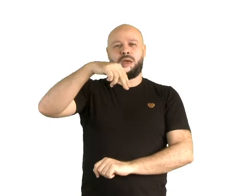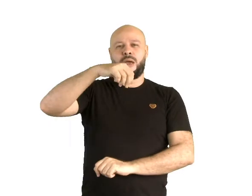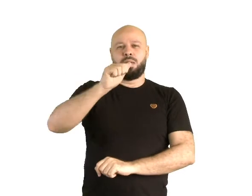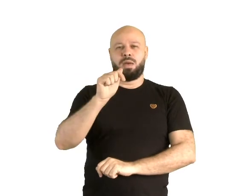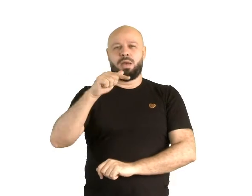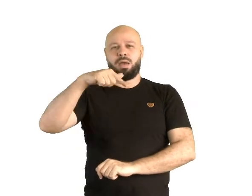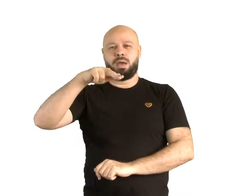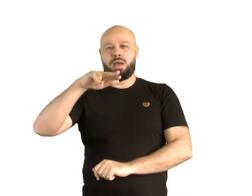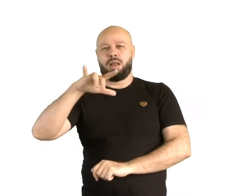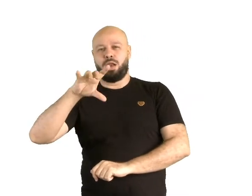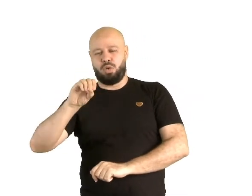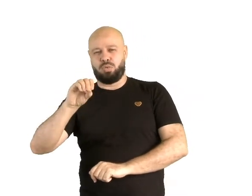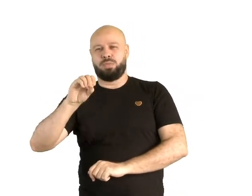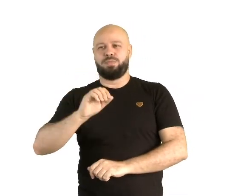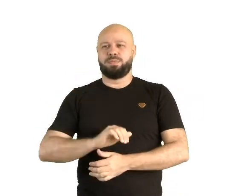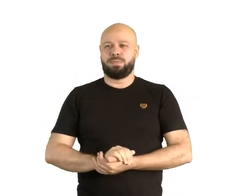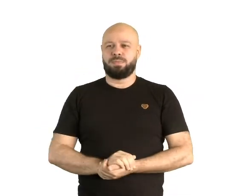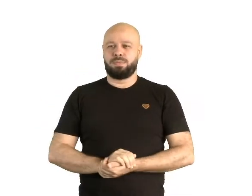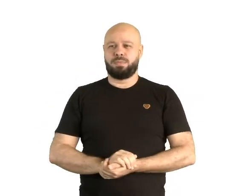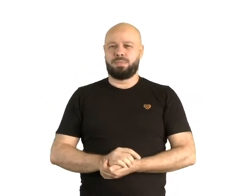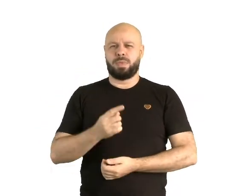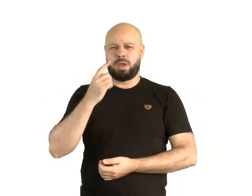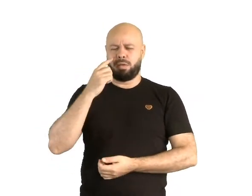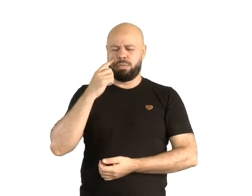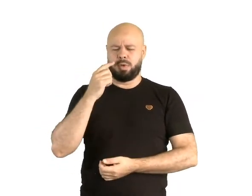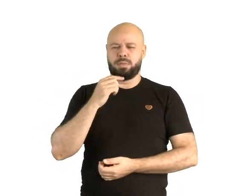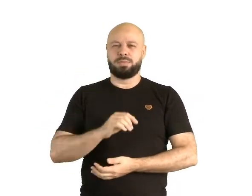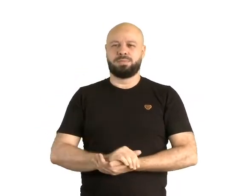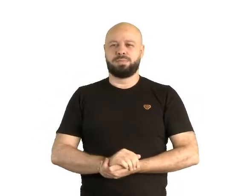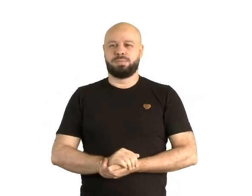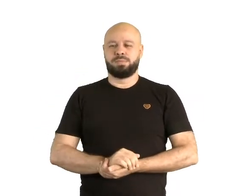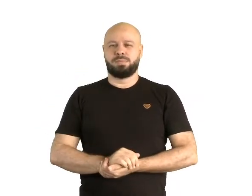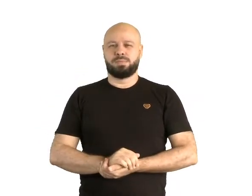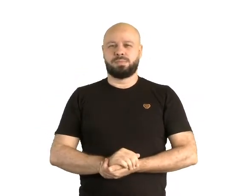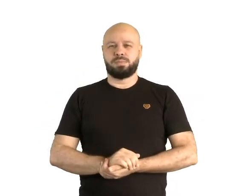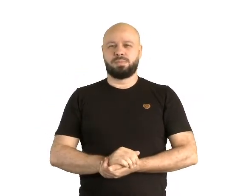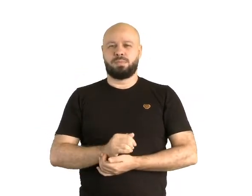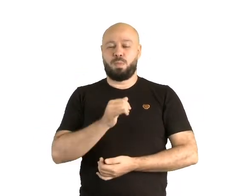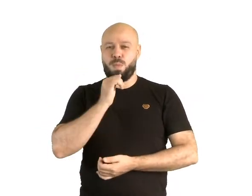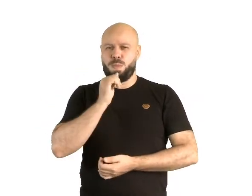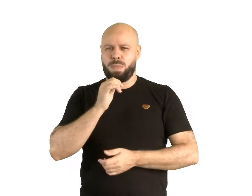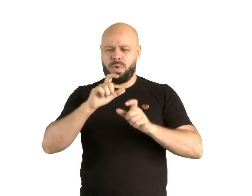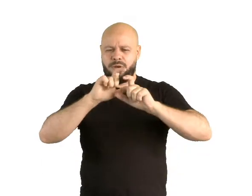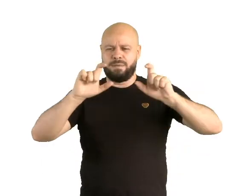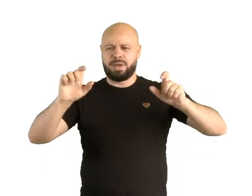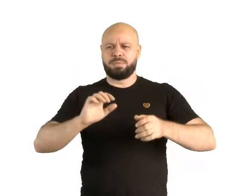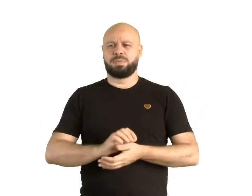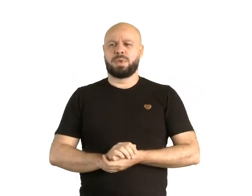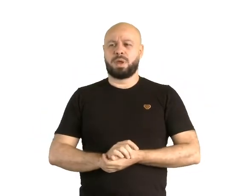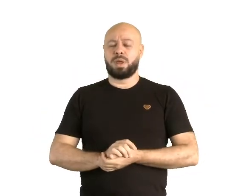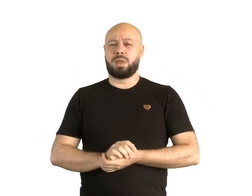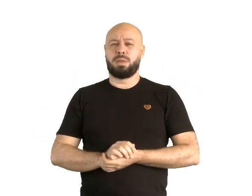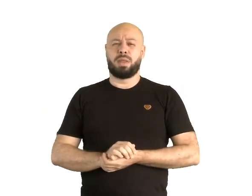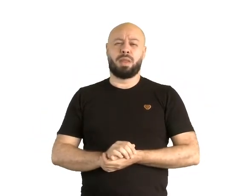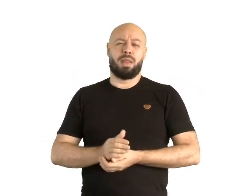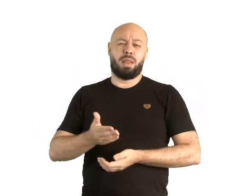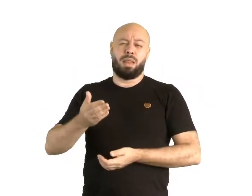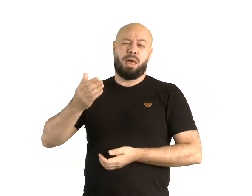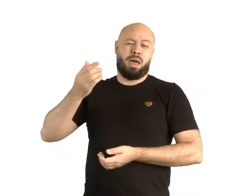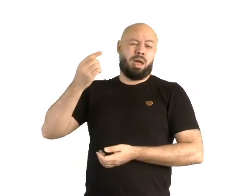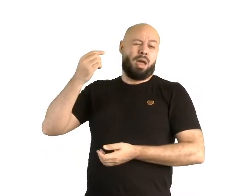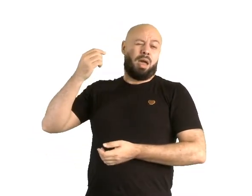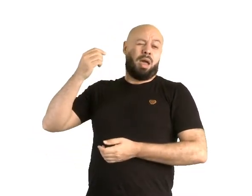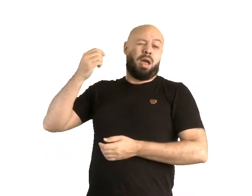palavrinha naquilo. Vamos ver um exemplo. Nós temos aí a frase: naquela época